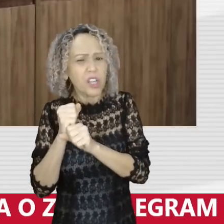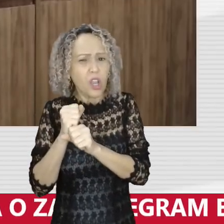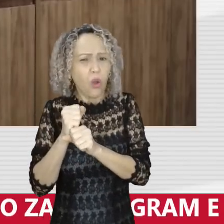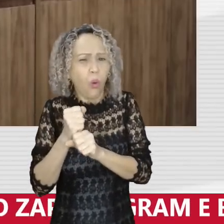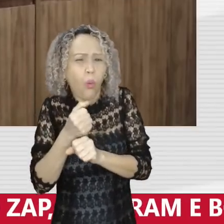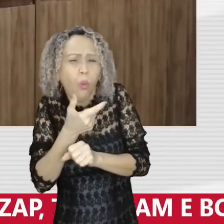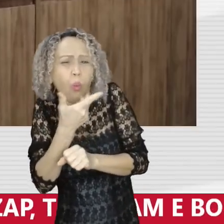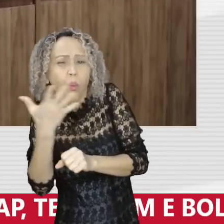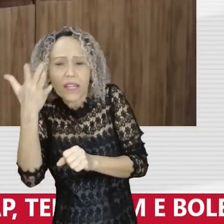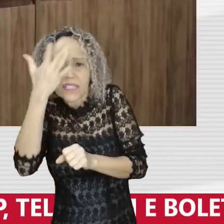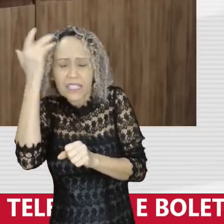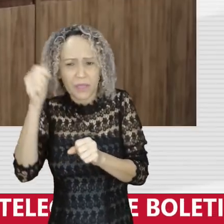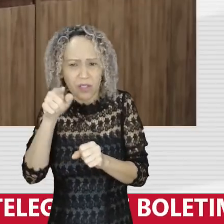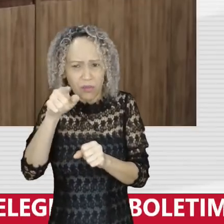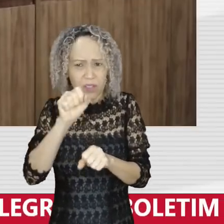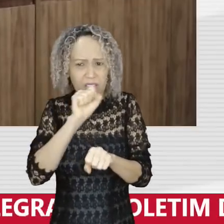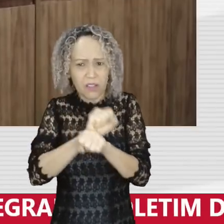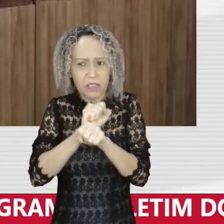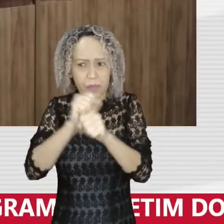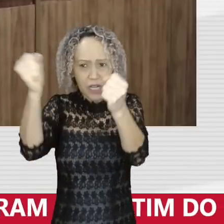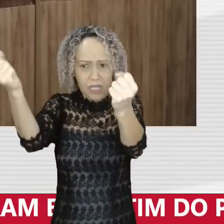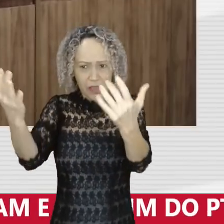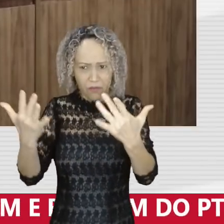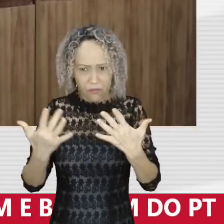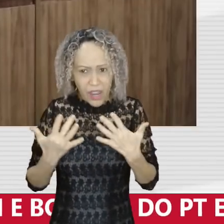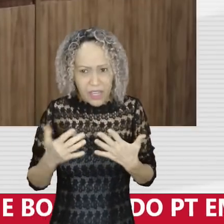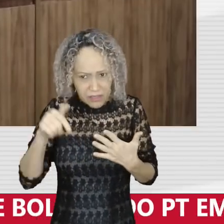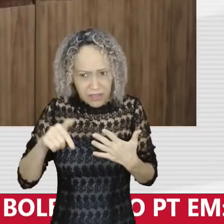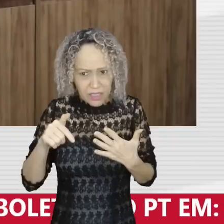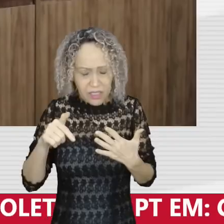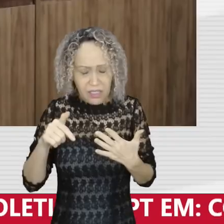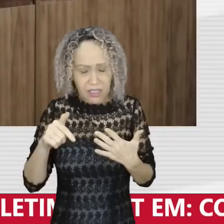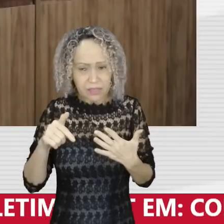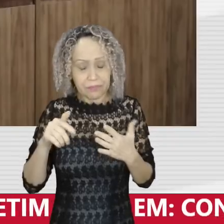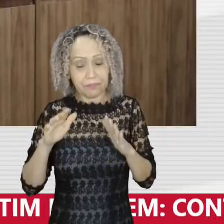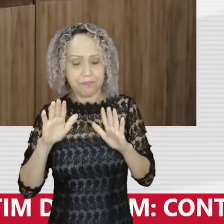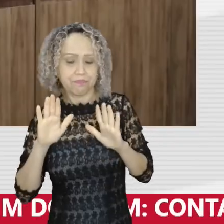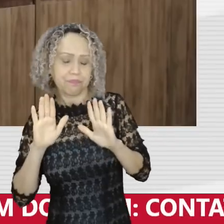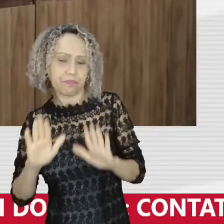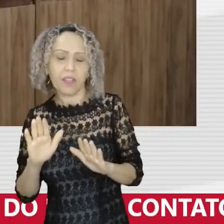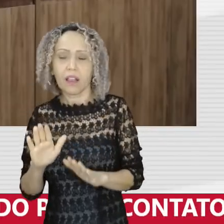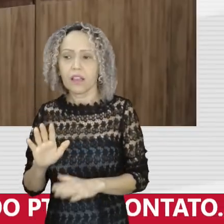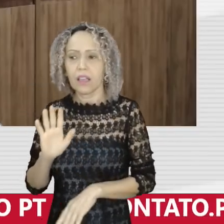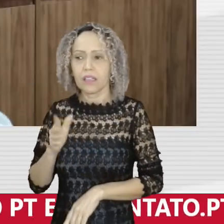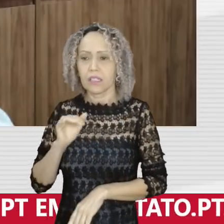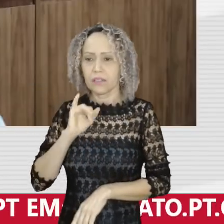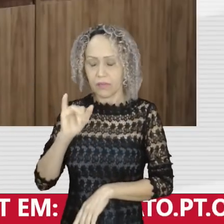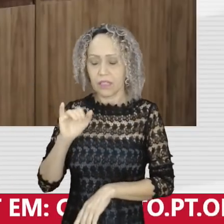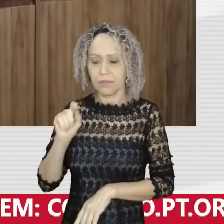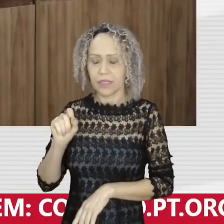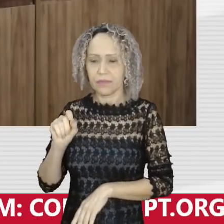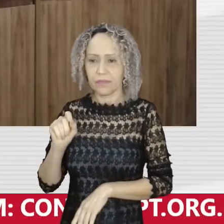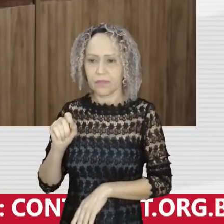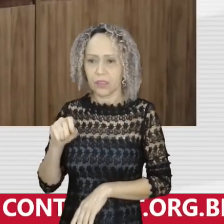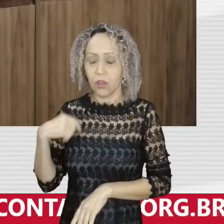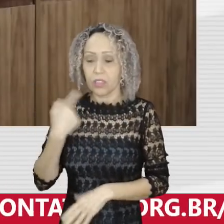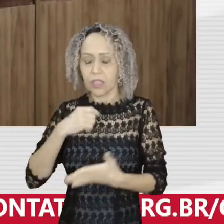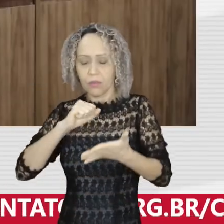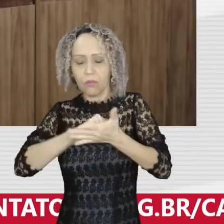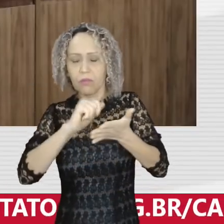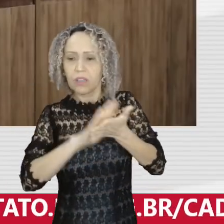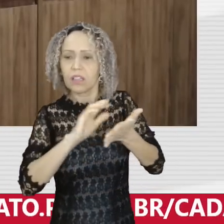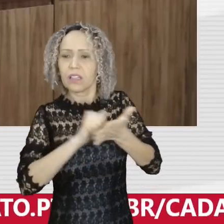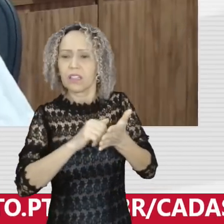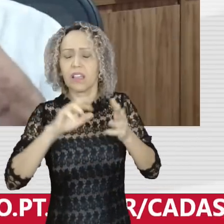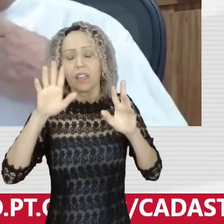Olha, nós estamos, como eu te falei, tem esse cadastro e nós estamos fazendo reuniões todos